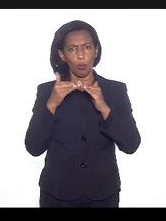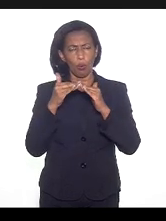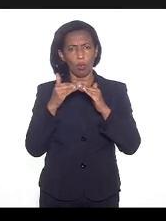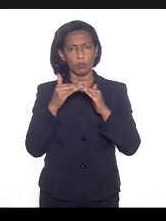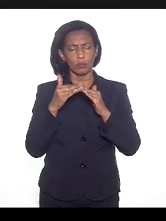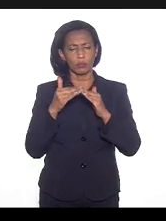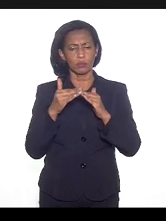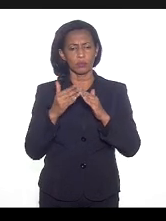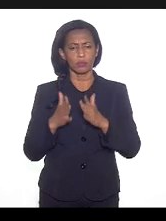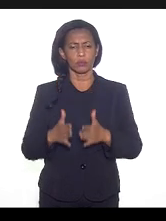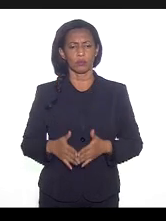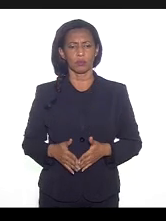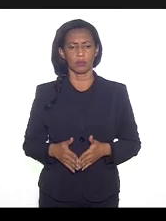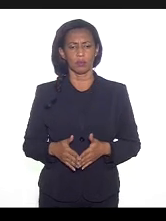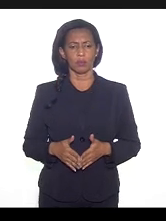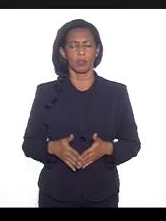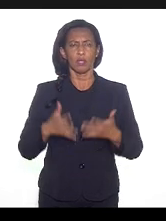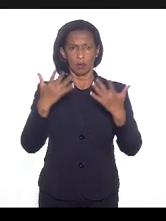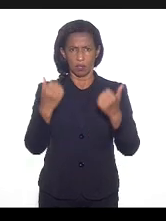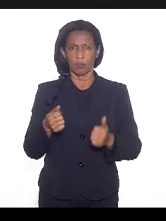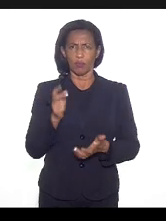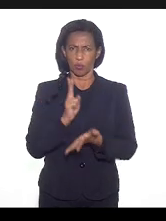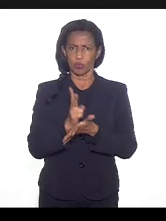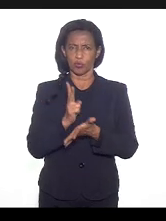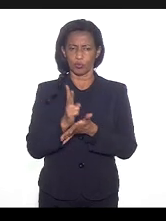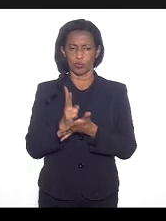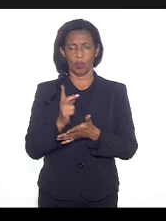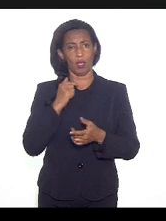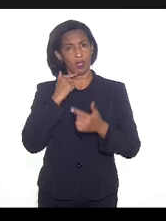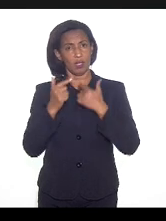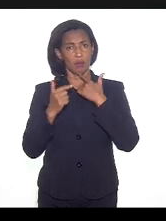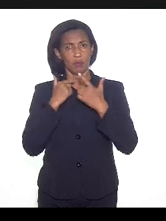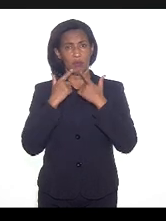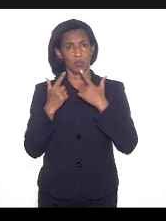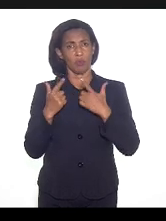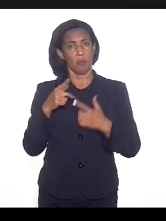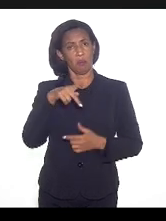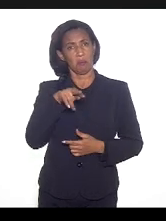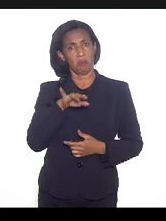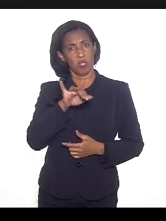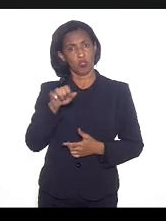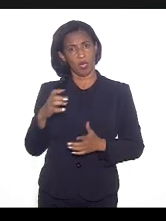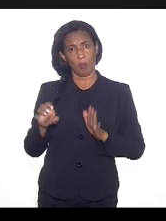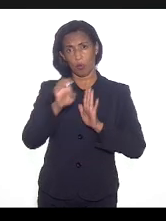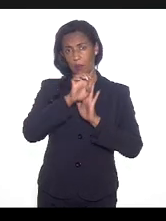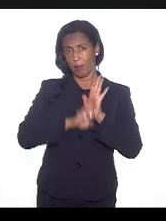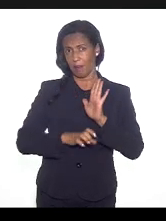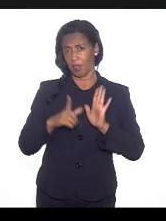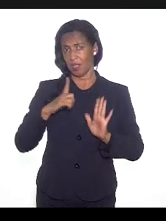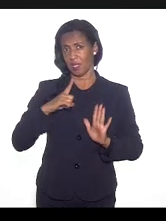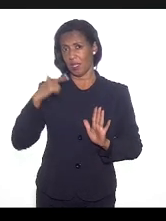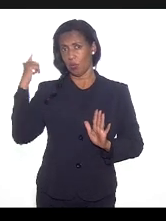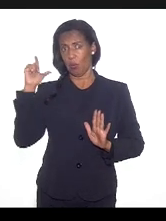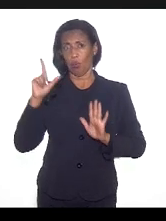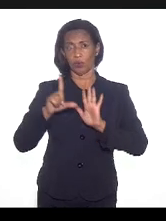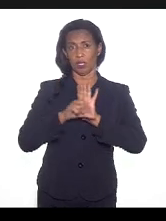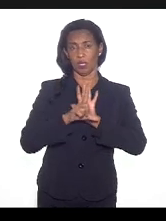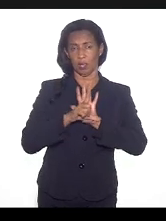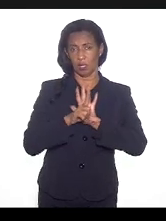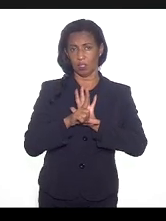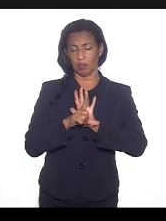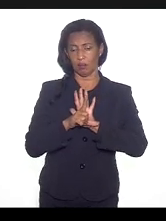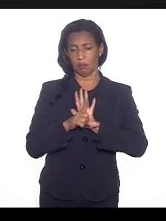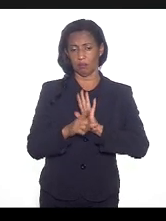do projeto. Vamos manter. Então, a minha dúvida é que ele pode ser prejudicado por uma emenda que existe numa outra lei, que tem um